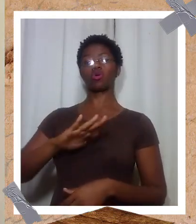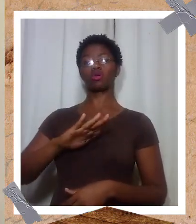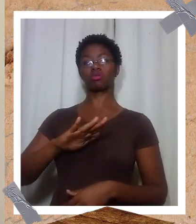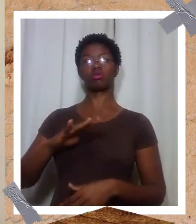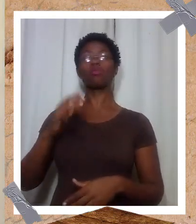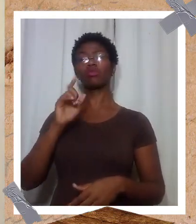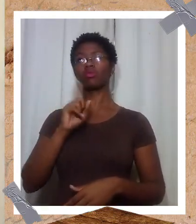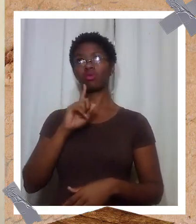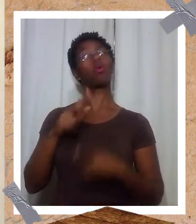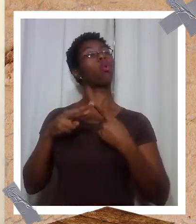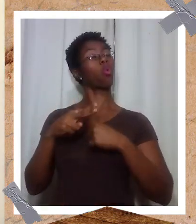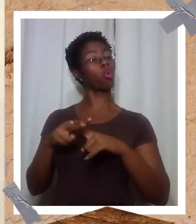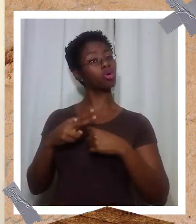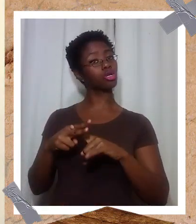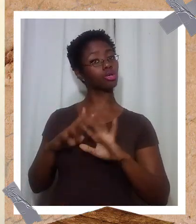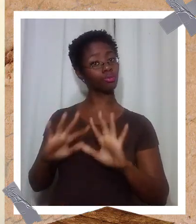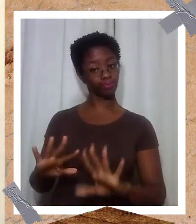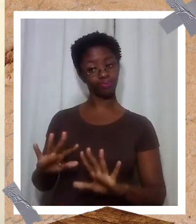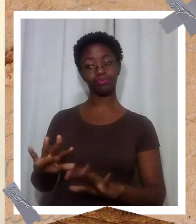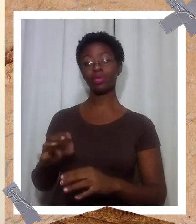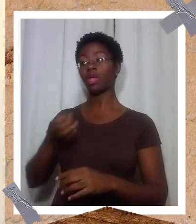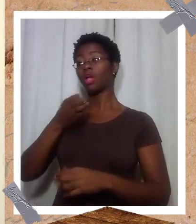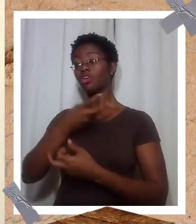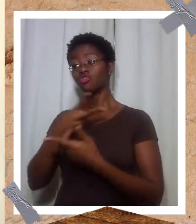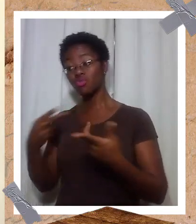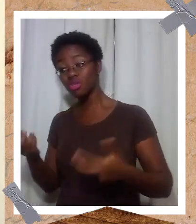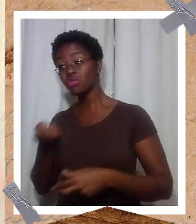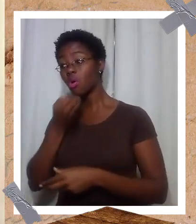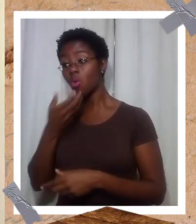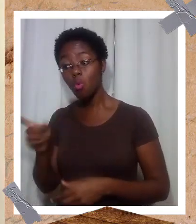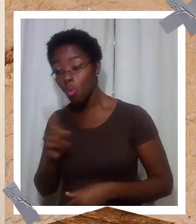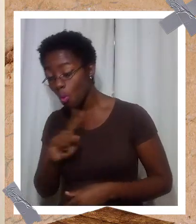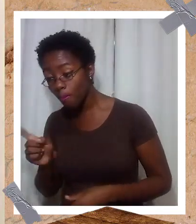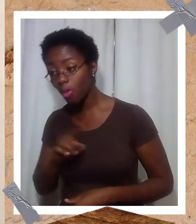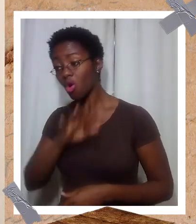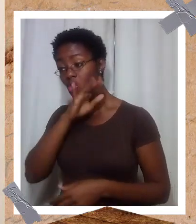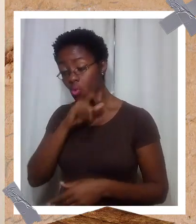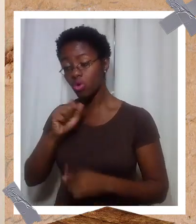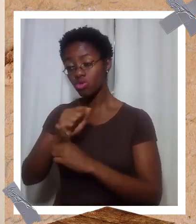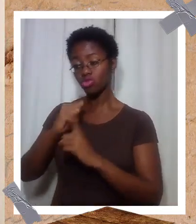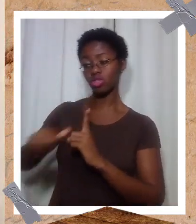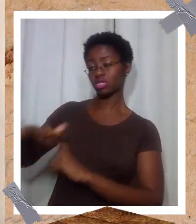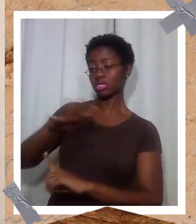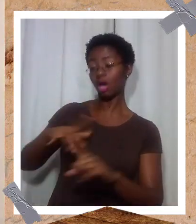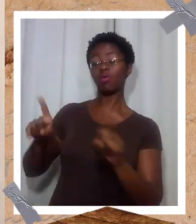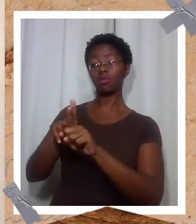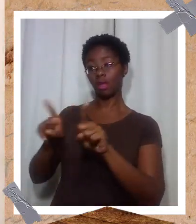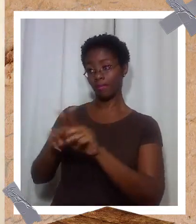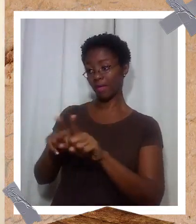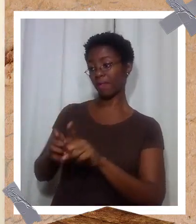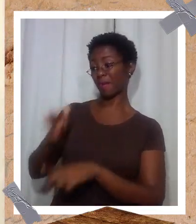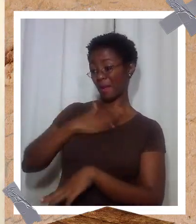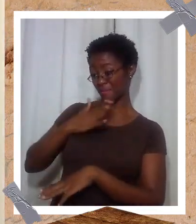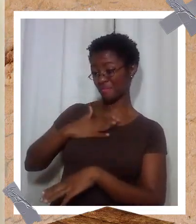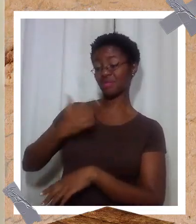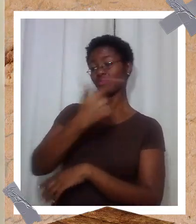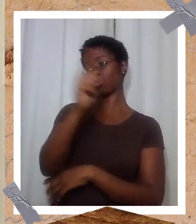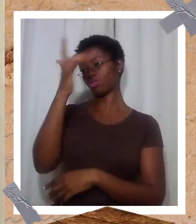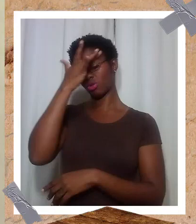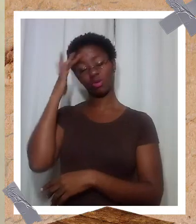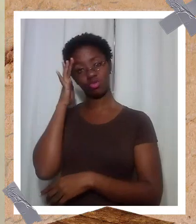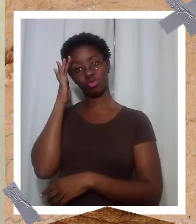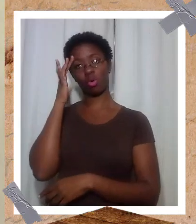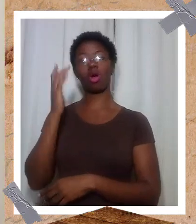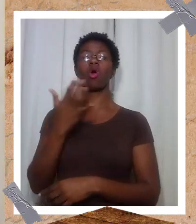corrigindo. As coisas que não são boas socialmente para mim e nem para ninguém que mora aqui. Independente de cor,